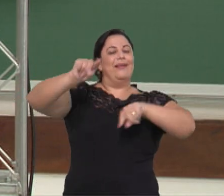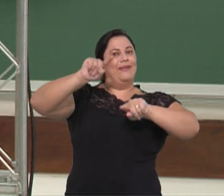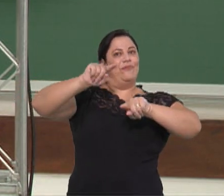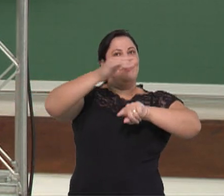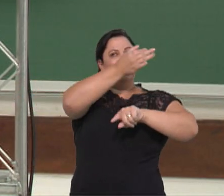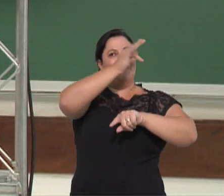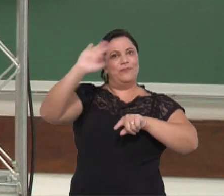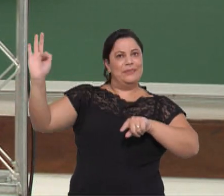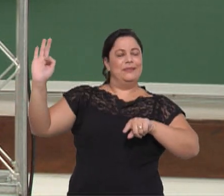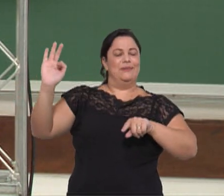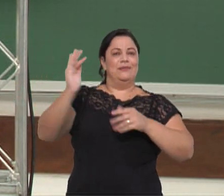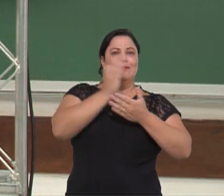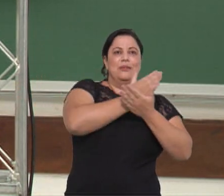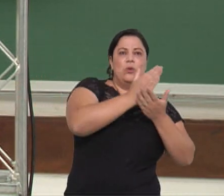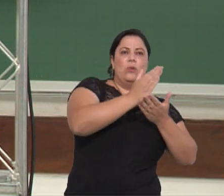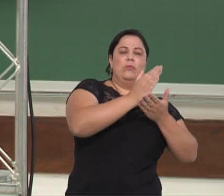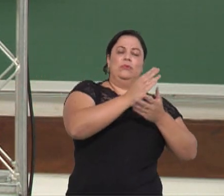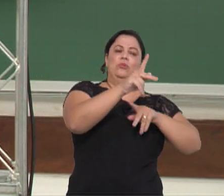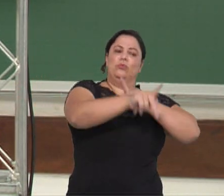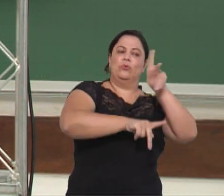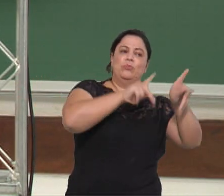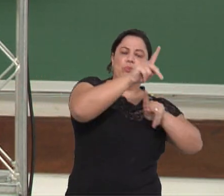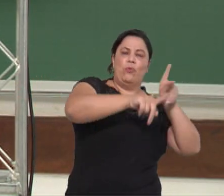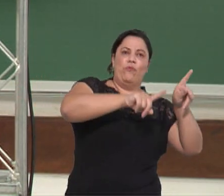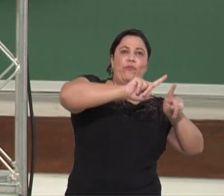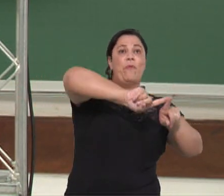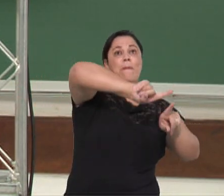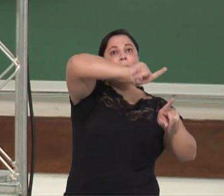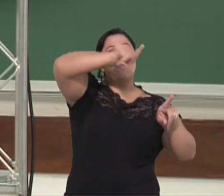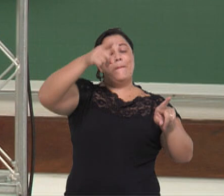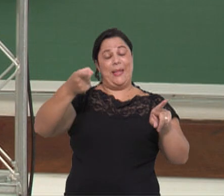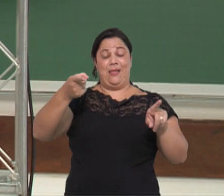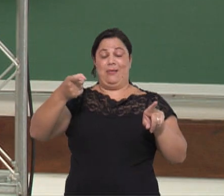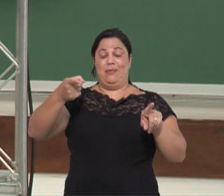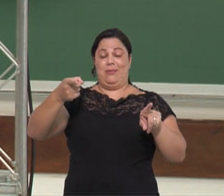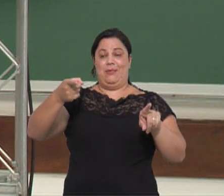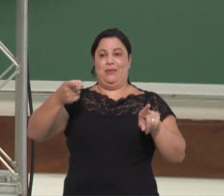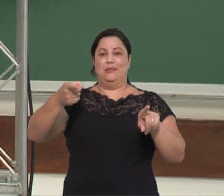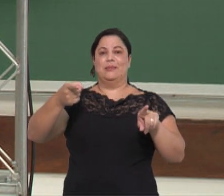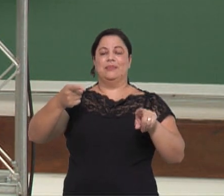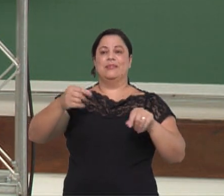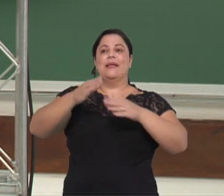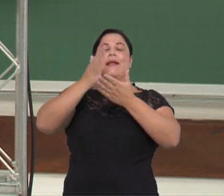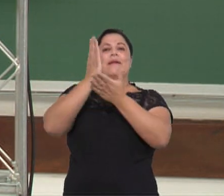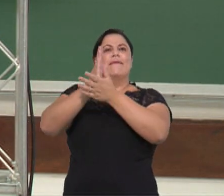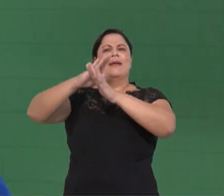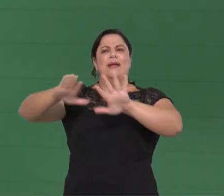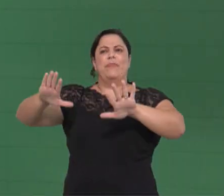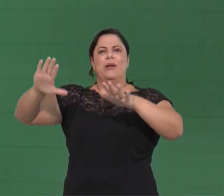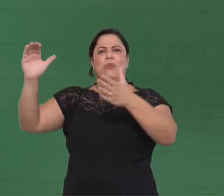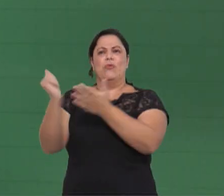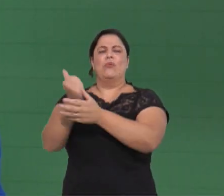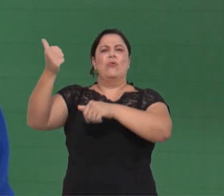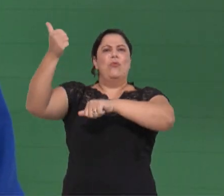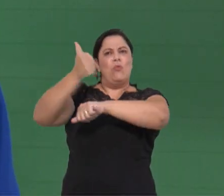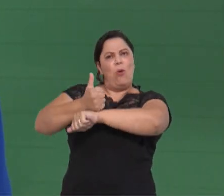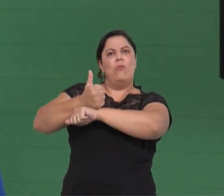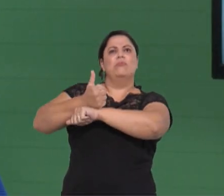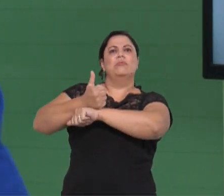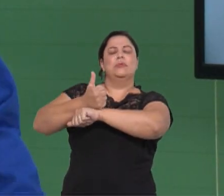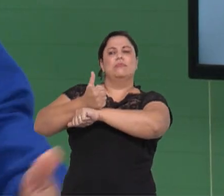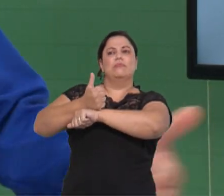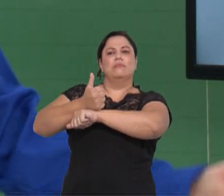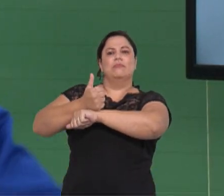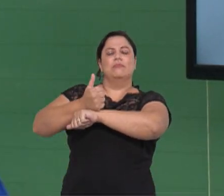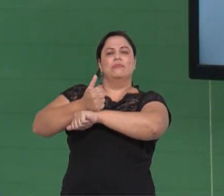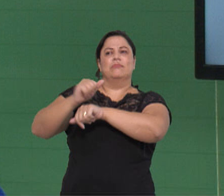vai terminar praticamente como um golpe da alta burguesia, que não queria o rei, mas também não queria que o povo assumisse o poder. E o